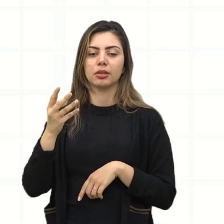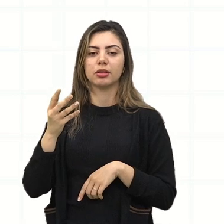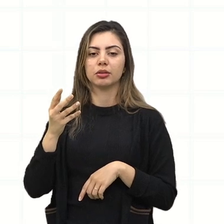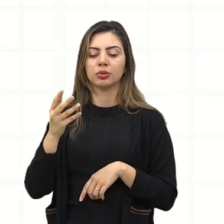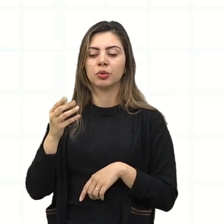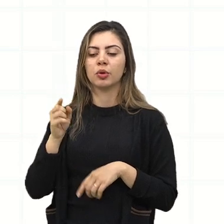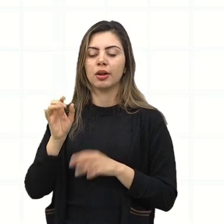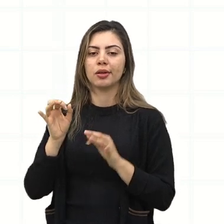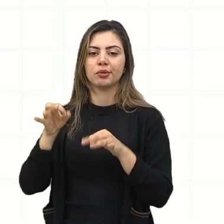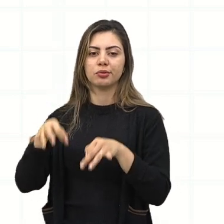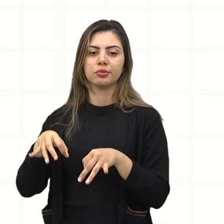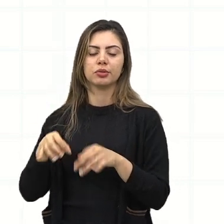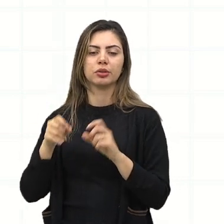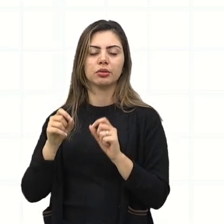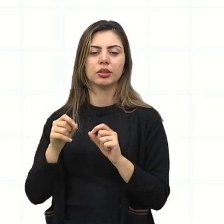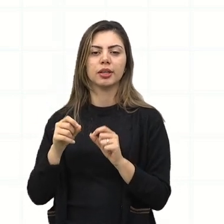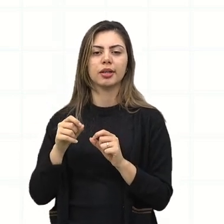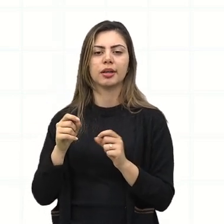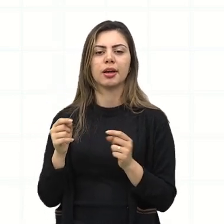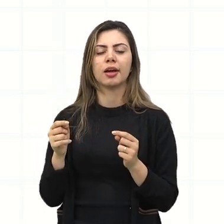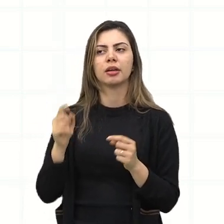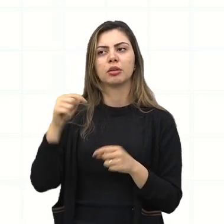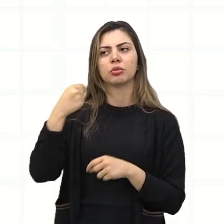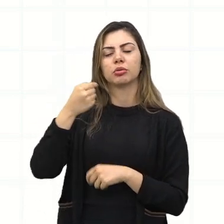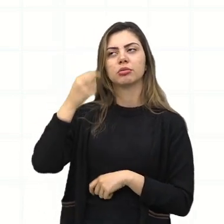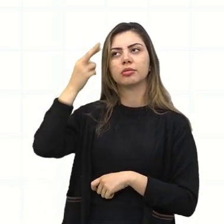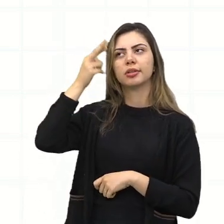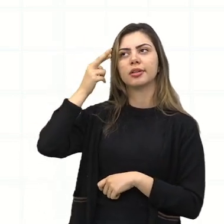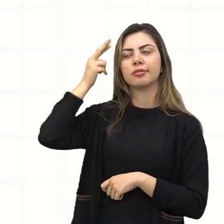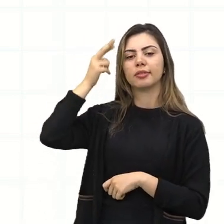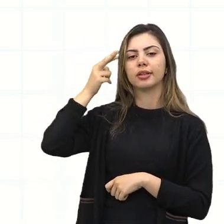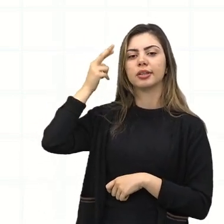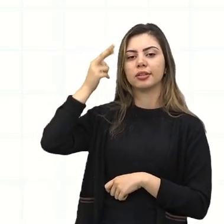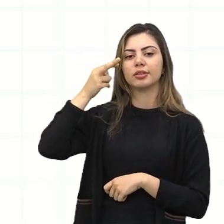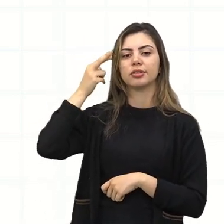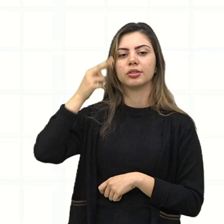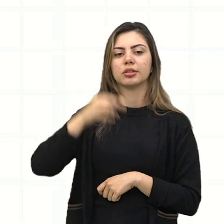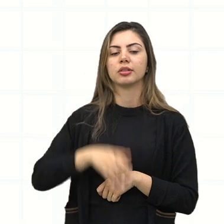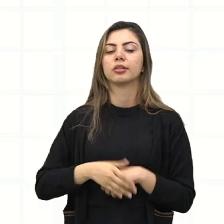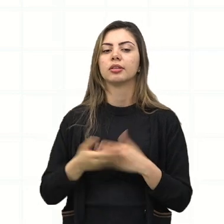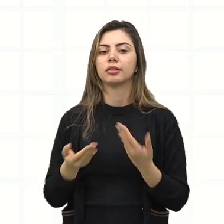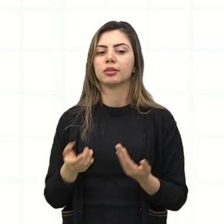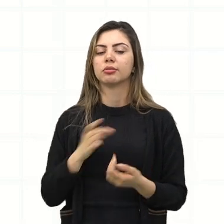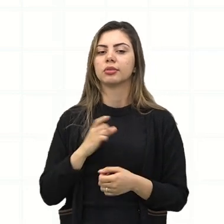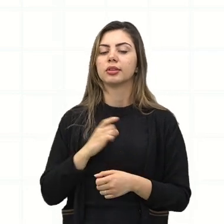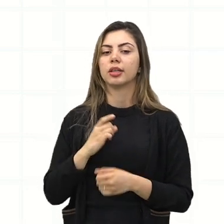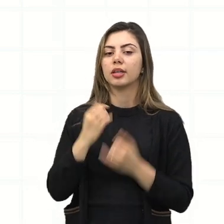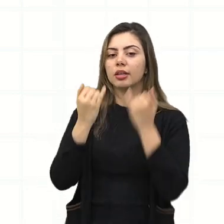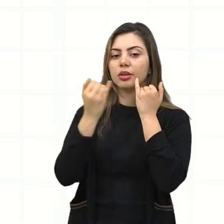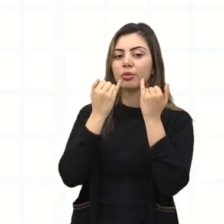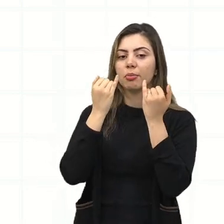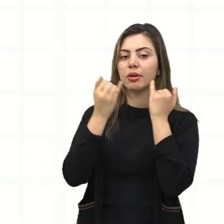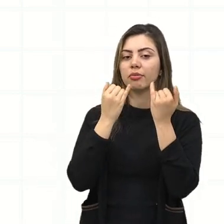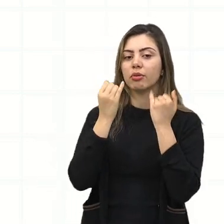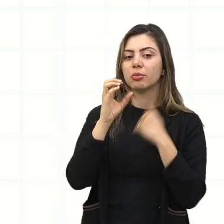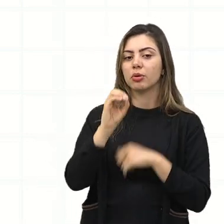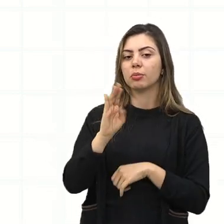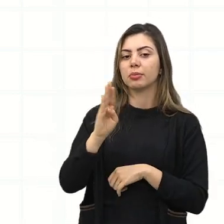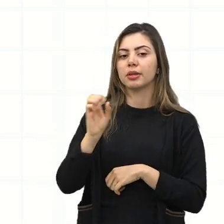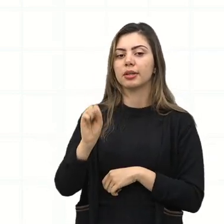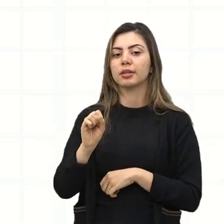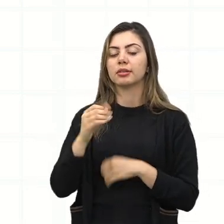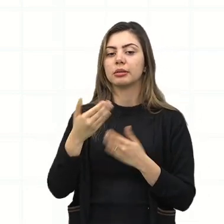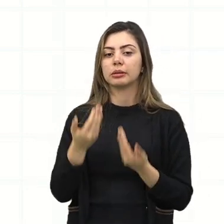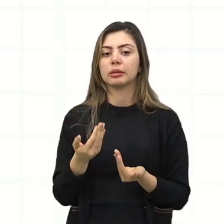a ideia de reflexão. Então, aqui nós temos uma observação. Essa divisão